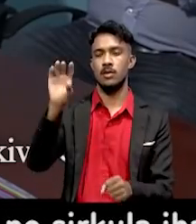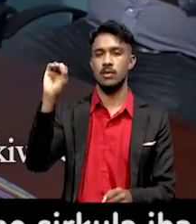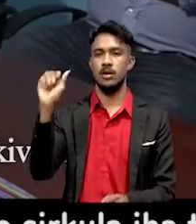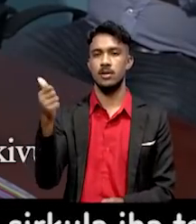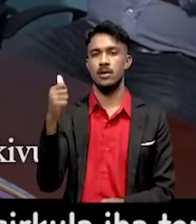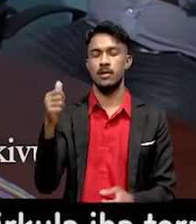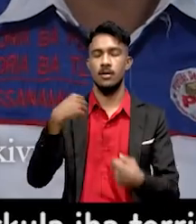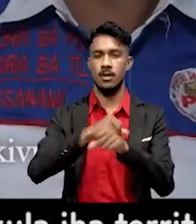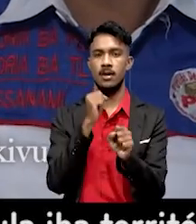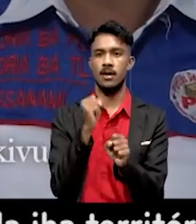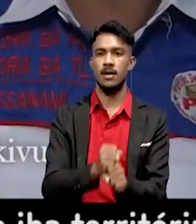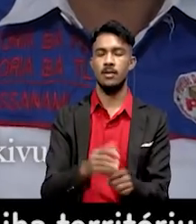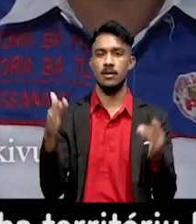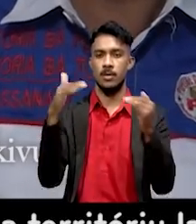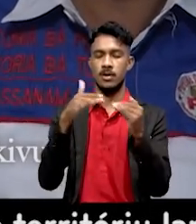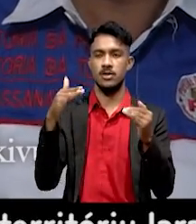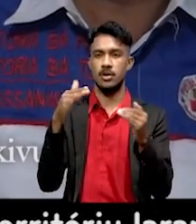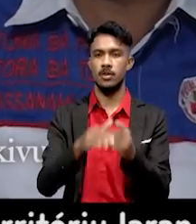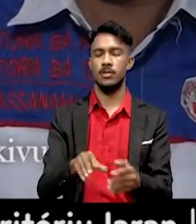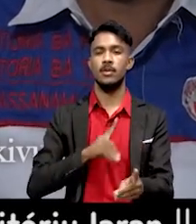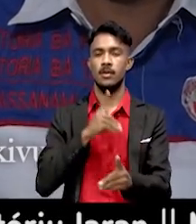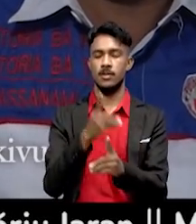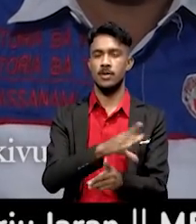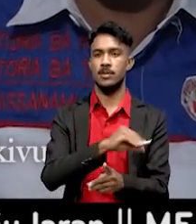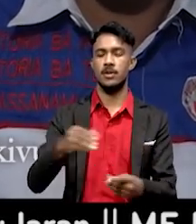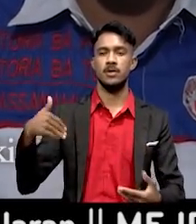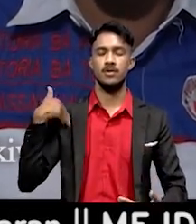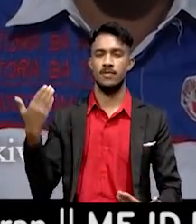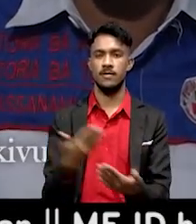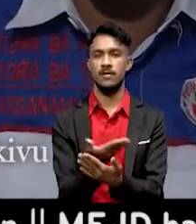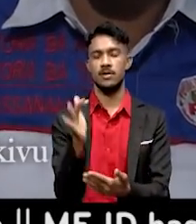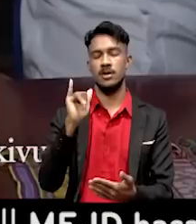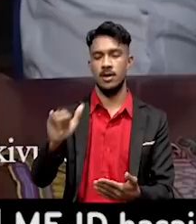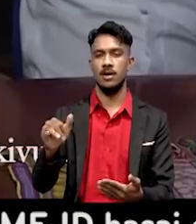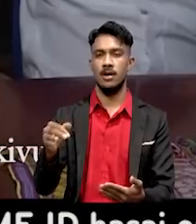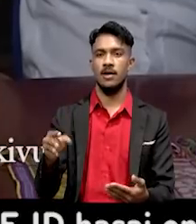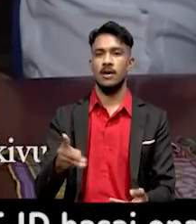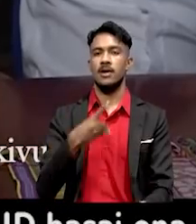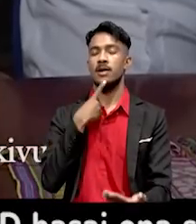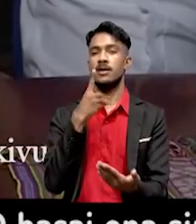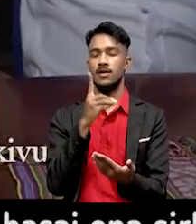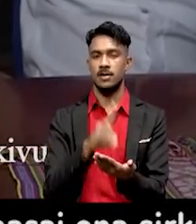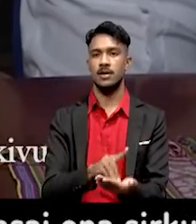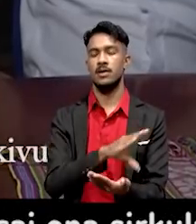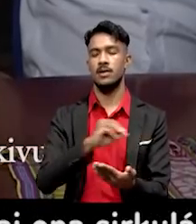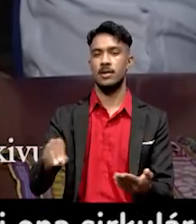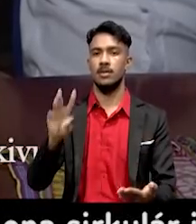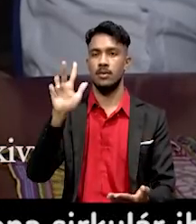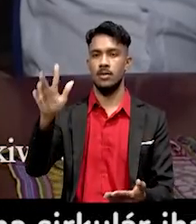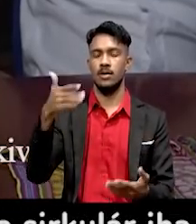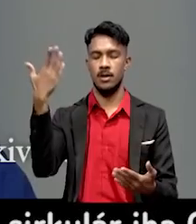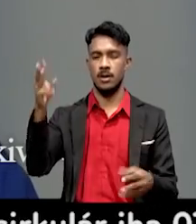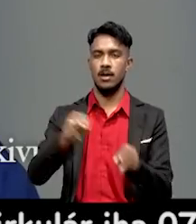halo transisaun poder ba geração fong sira. Deklarasaun ni realiza dala tolu primeru iha